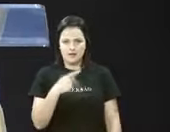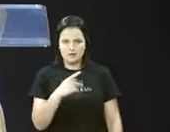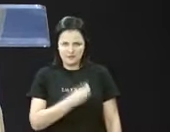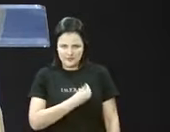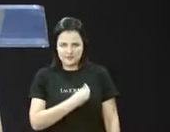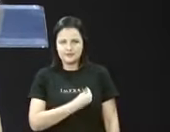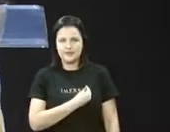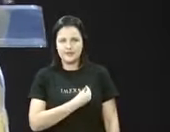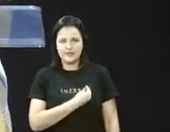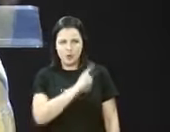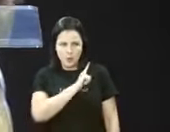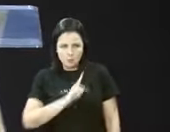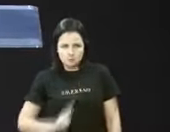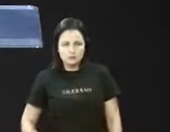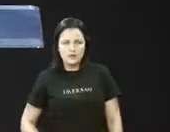terra.